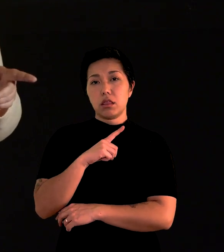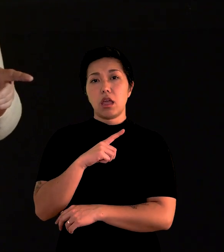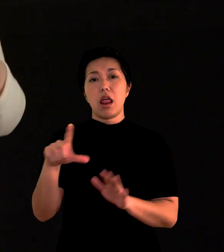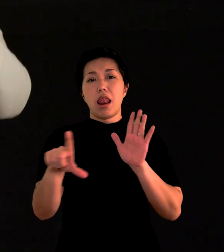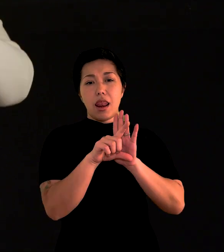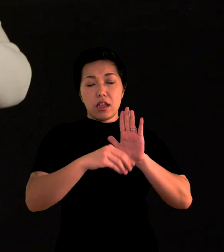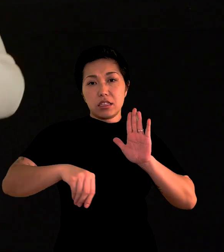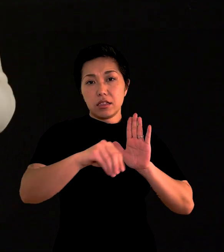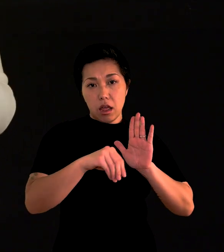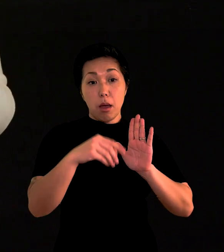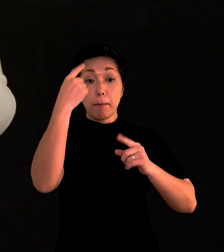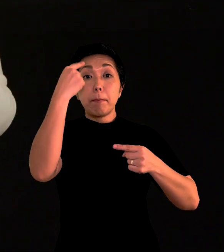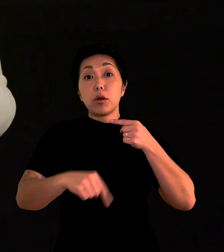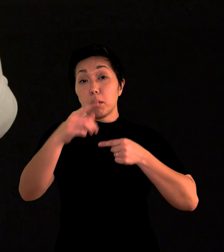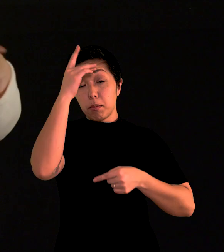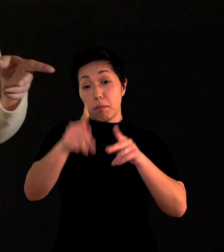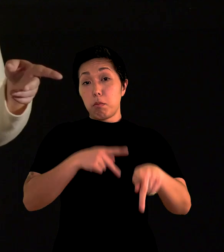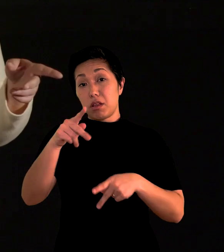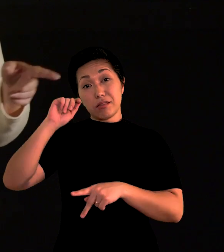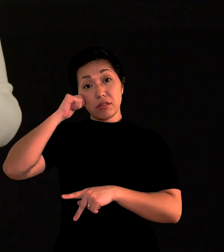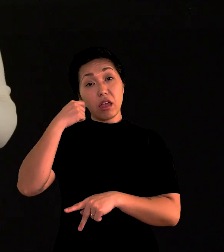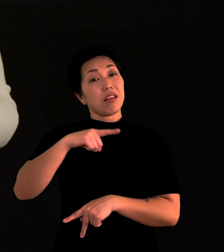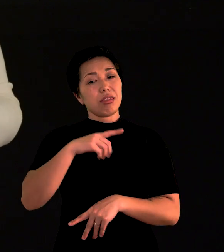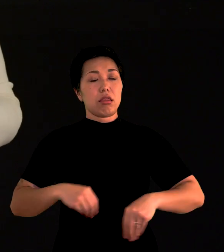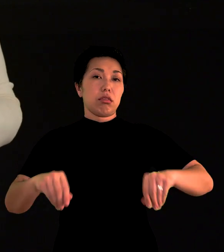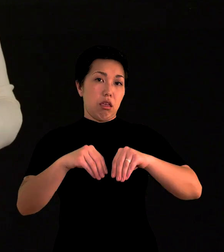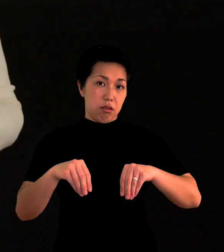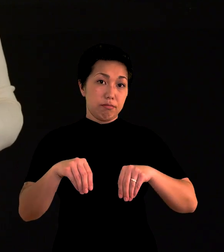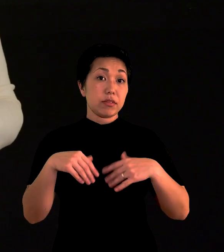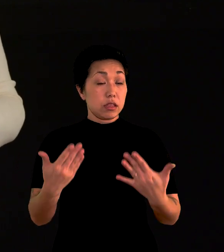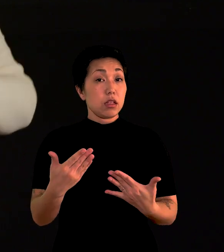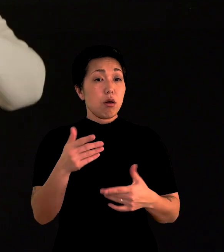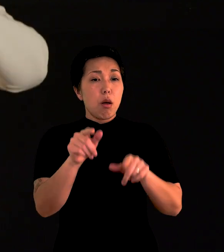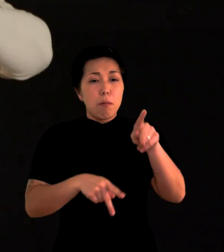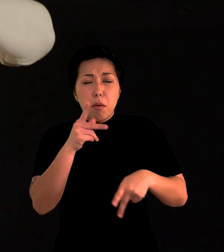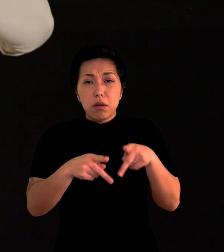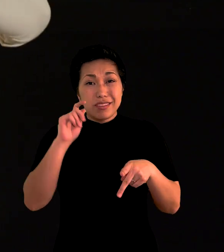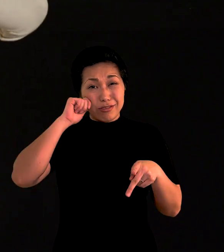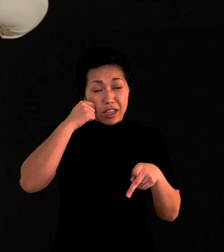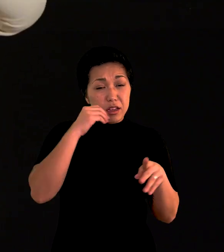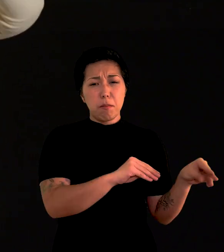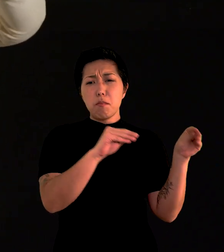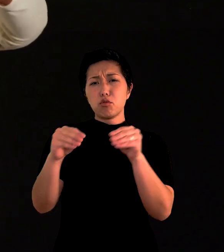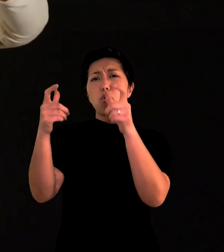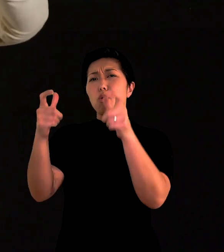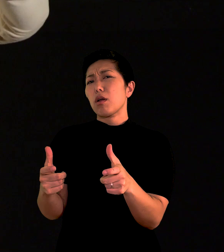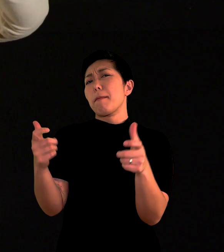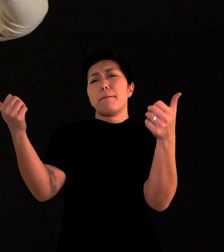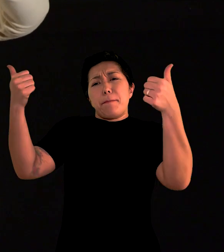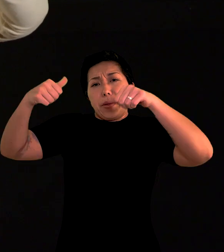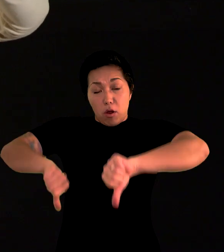Terras, que vão proibir as pessoas negras de terem um pedaço de chão nesse Brasil. Então, essas pessoas foram para os piores